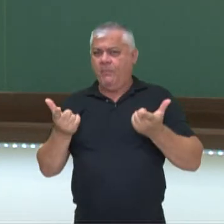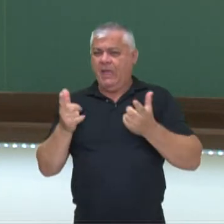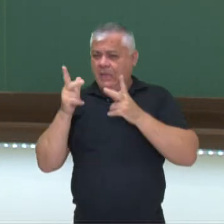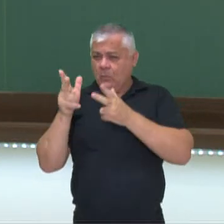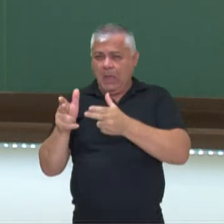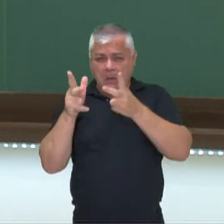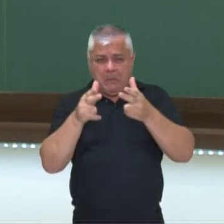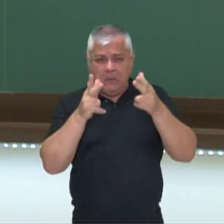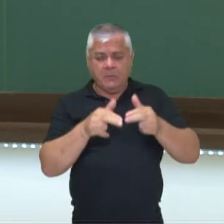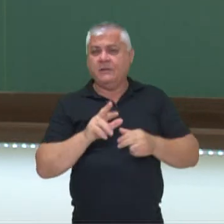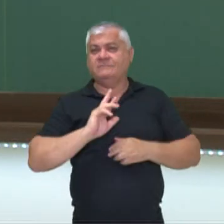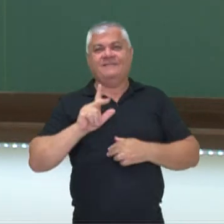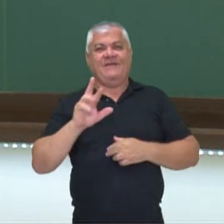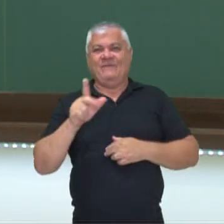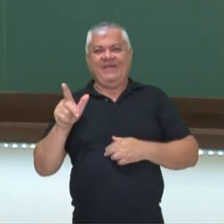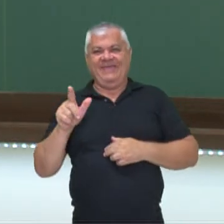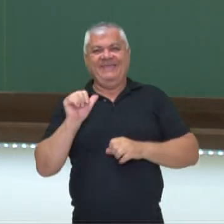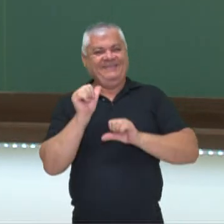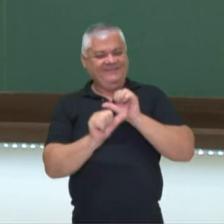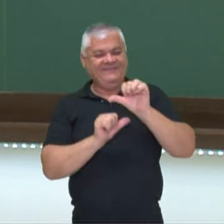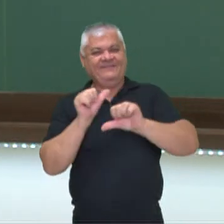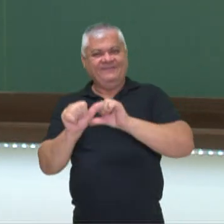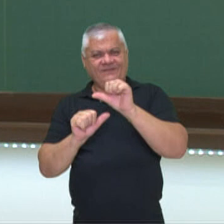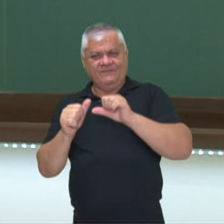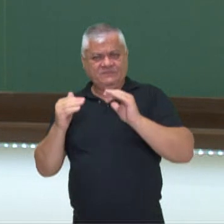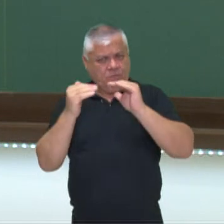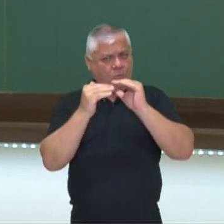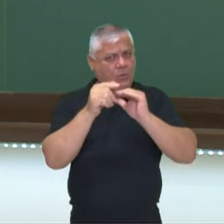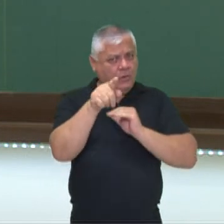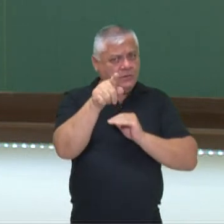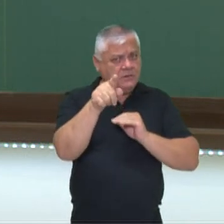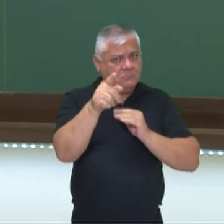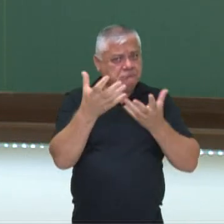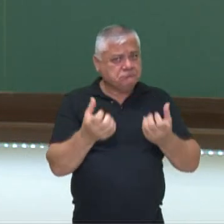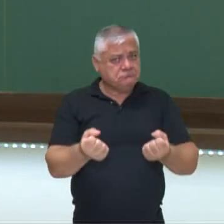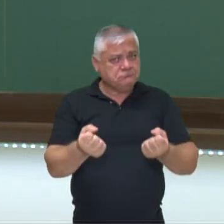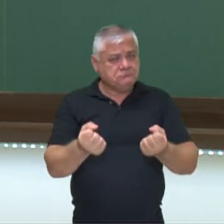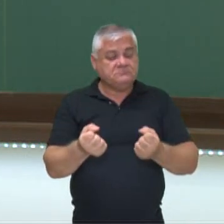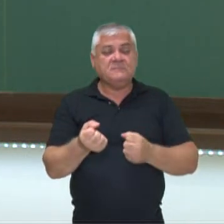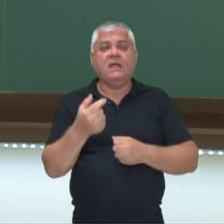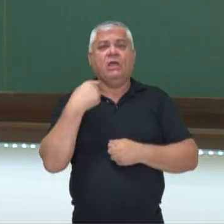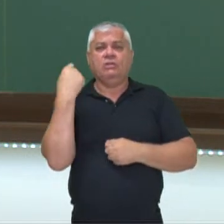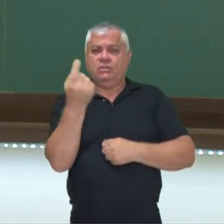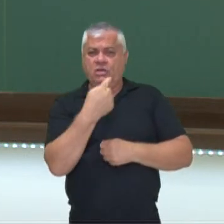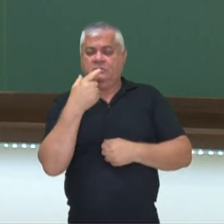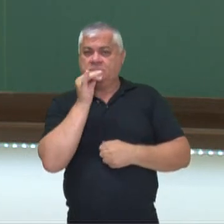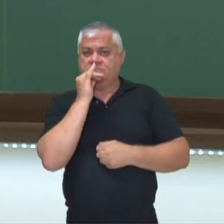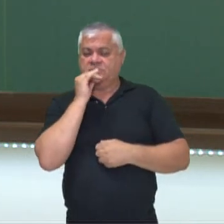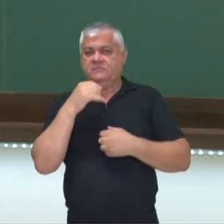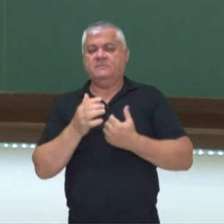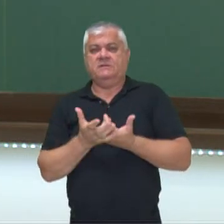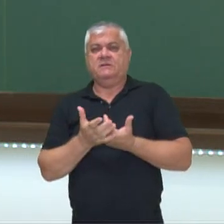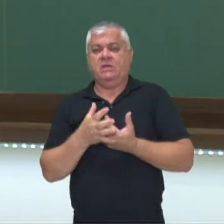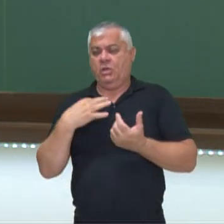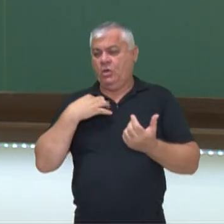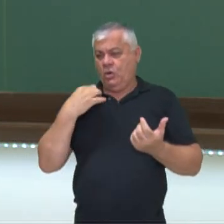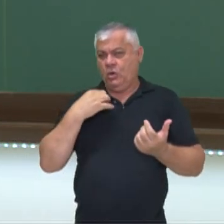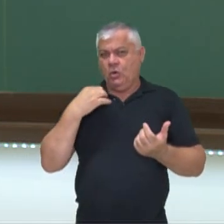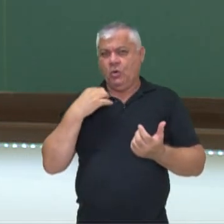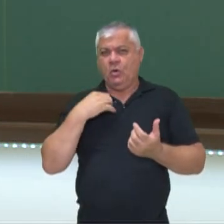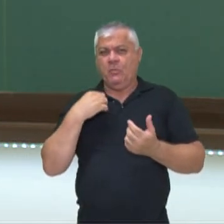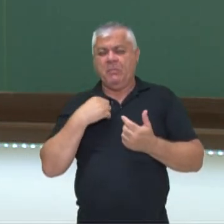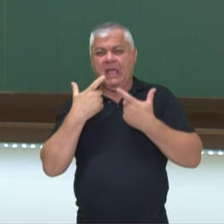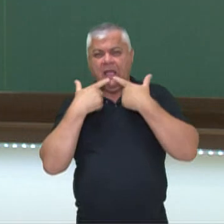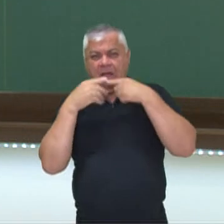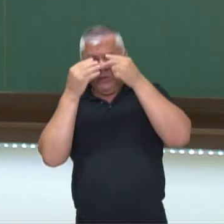em todos os momentos. Vocês concordam com essa afirmação? Será que a gente utiliza, assim como a roupa, a linguagem